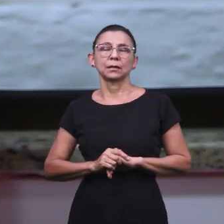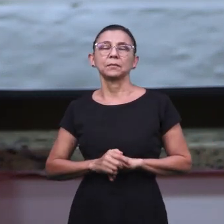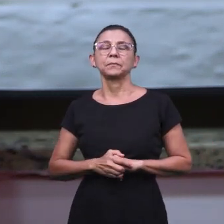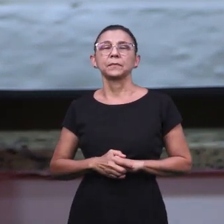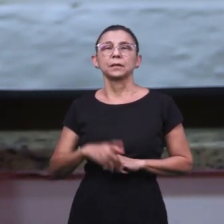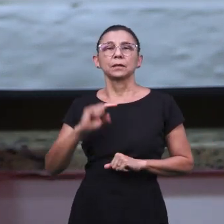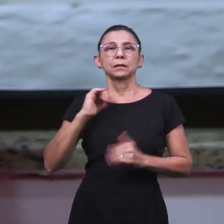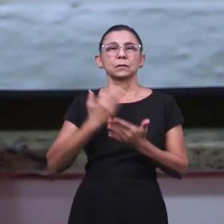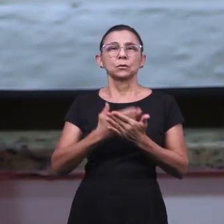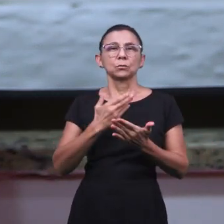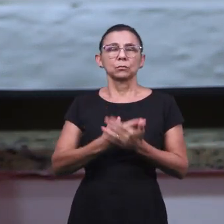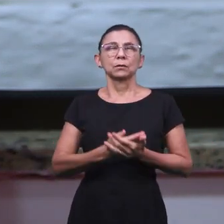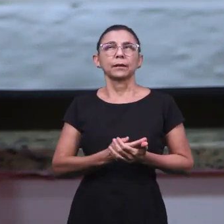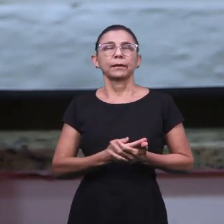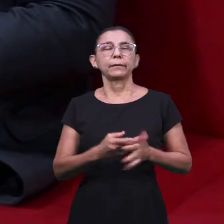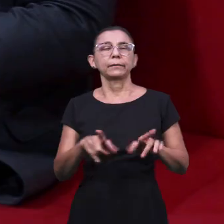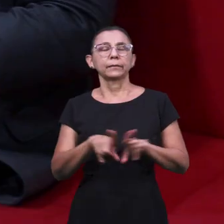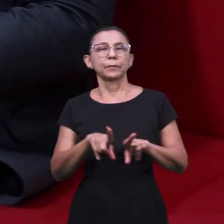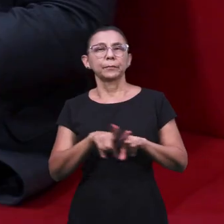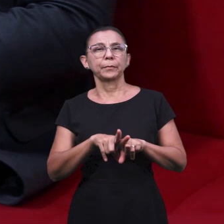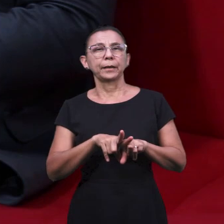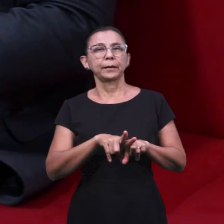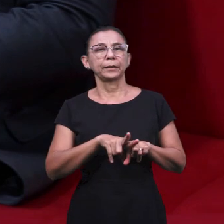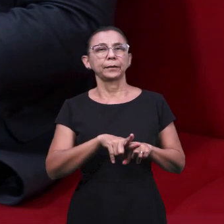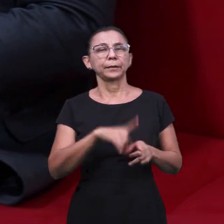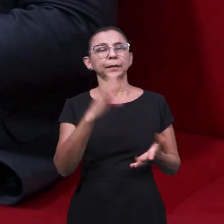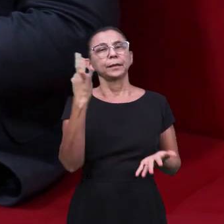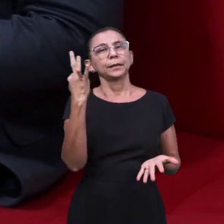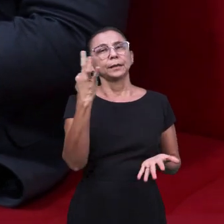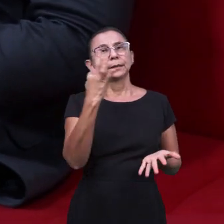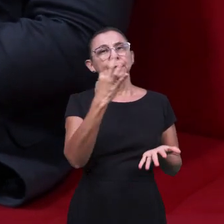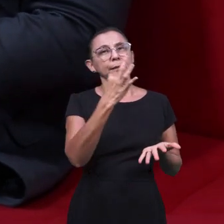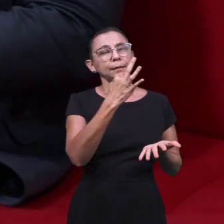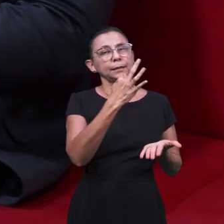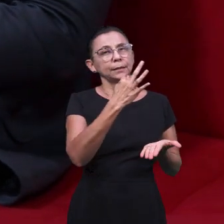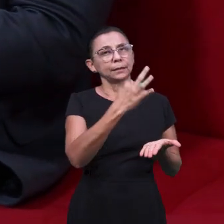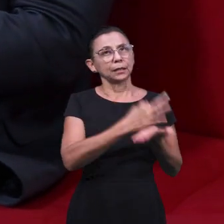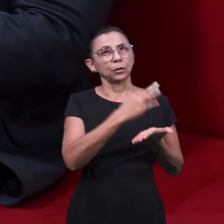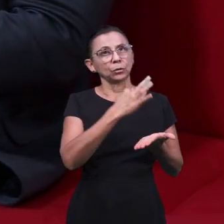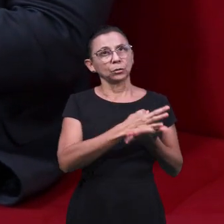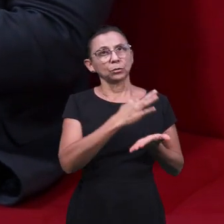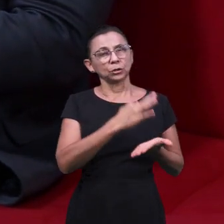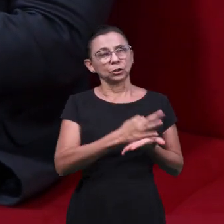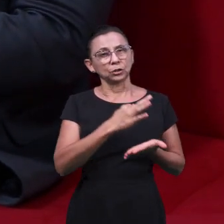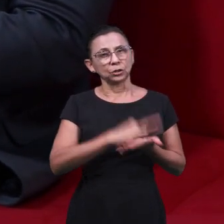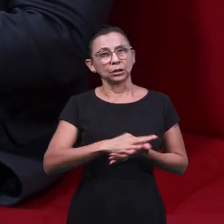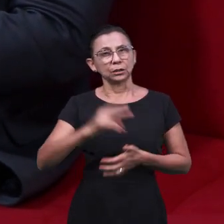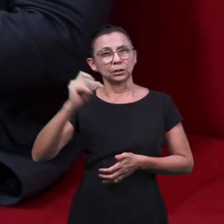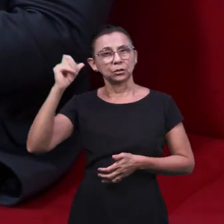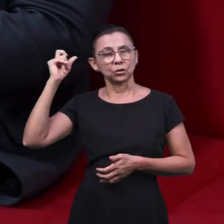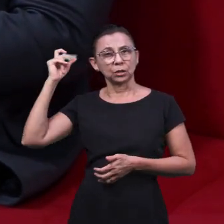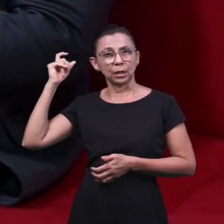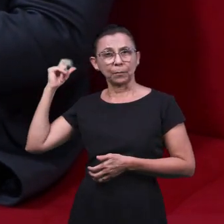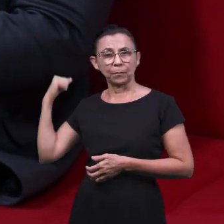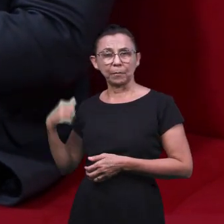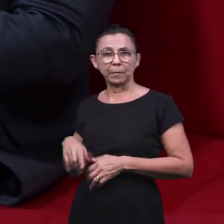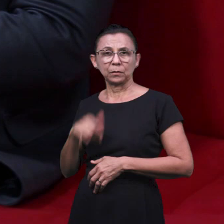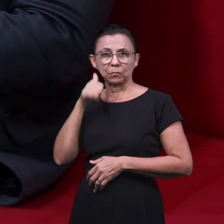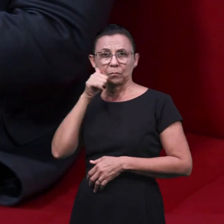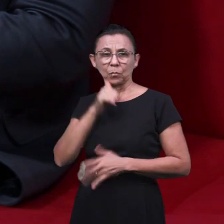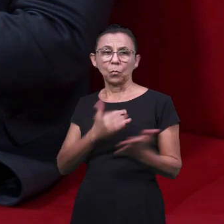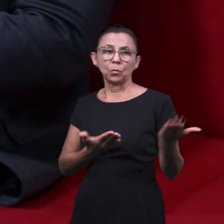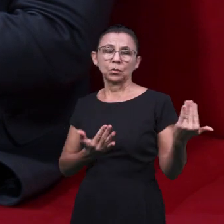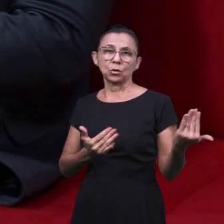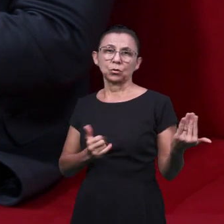era professora primária, né? Eu fiz normal, porque era o jeito de se fazer, uma moça, né, que tinha que ter